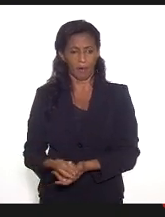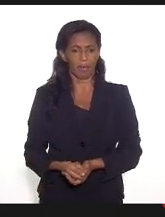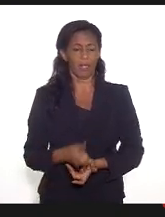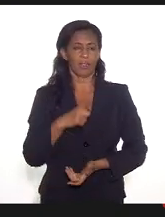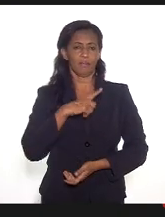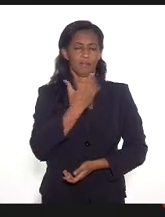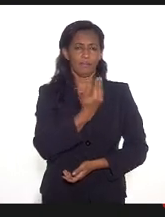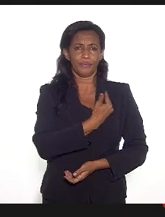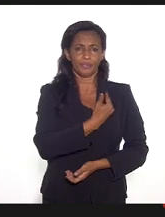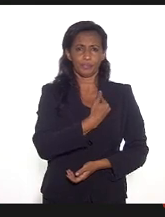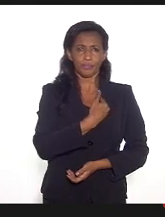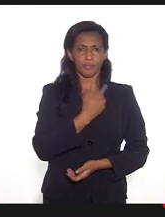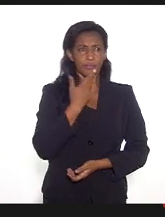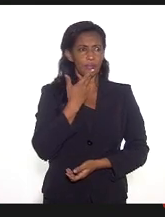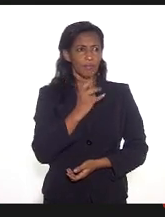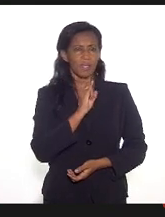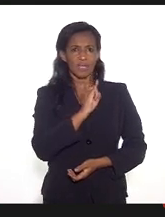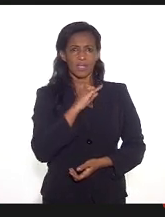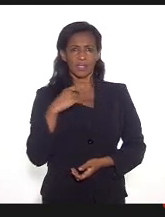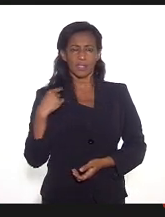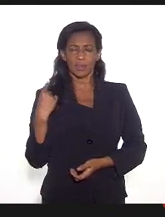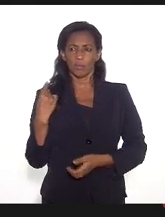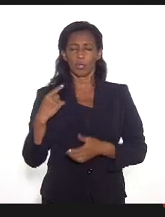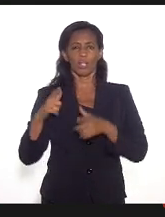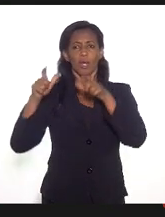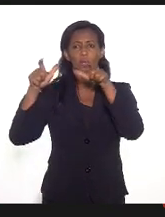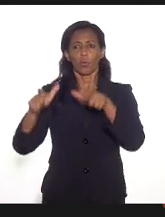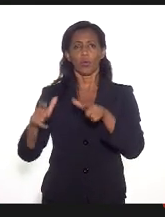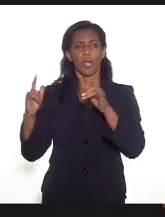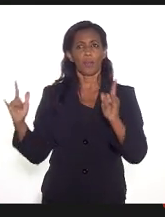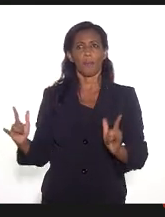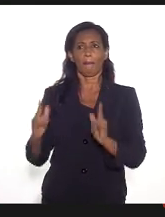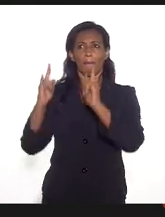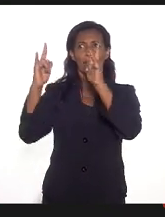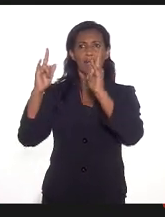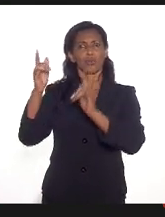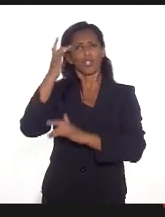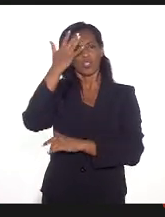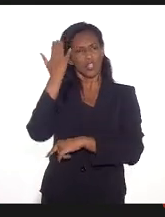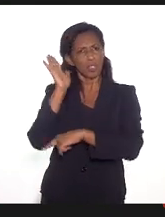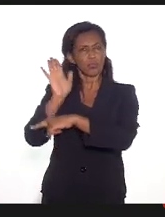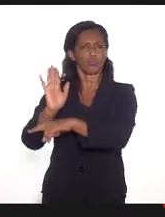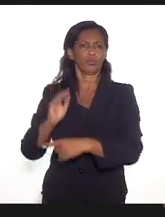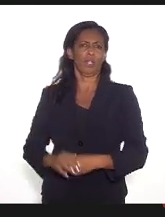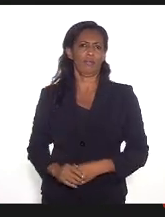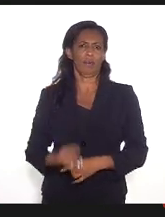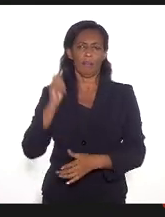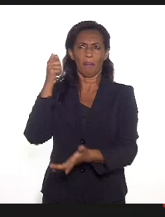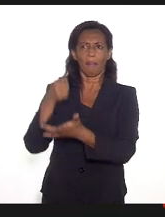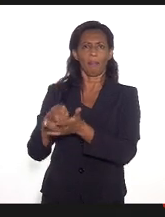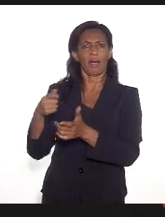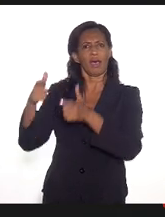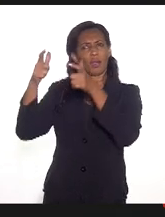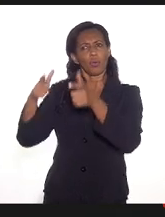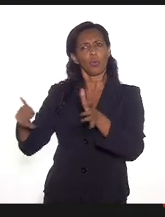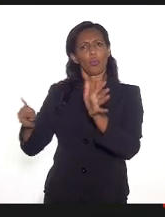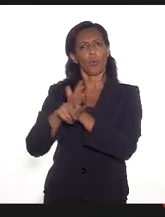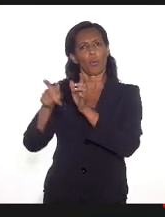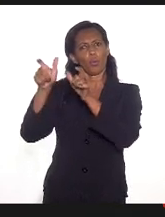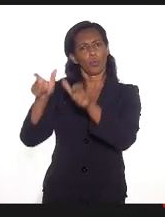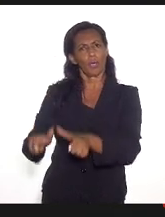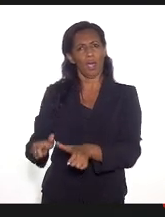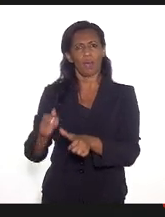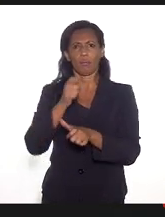amigo empresário que diz que se colocássemos todos os lugares de pagamento num prédio só, já facilitava bastante. É muita coisa, mas já facilitava.